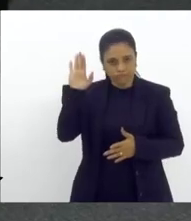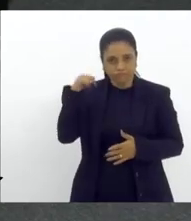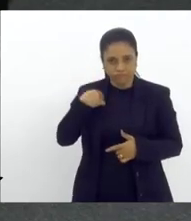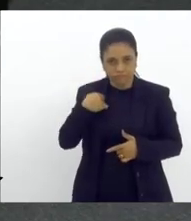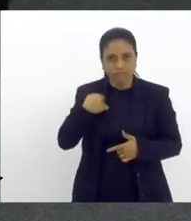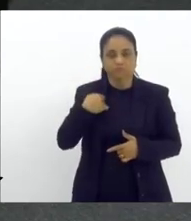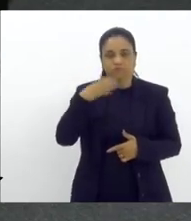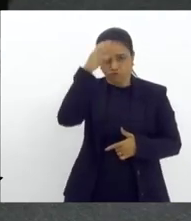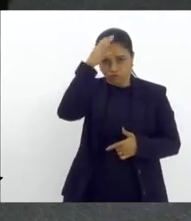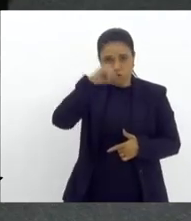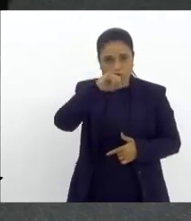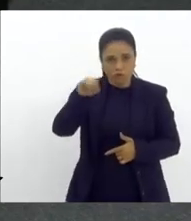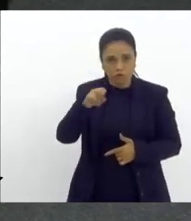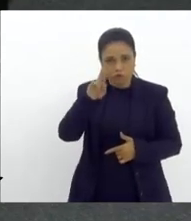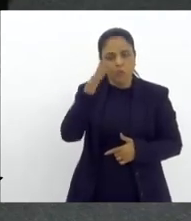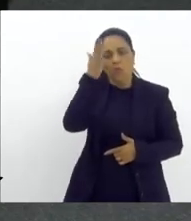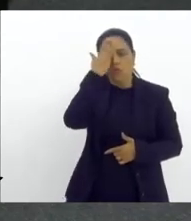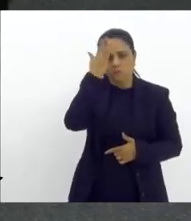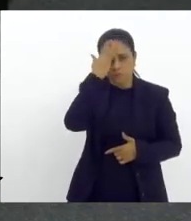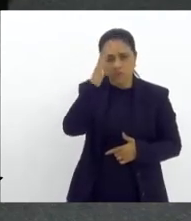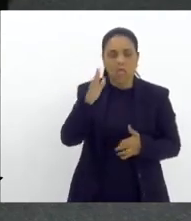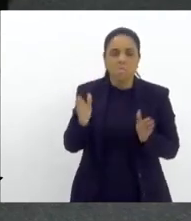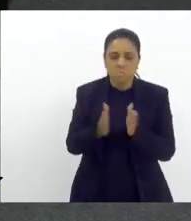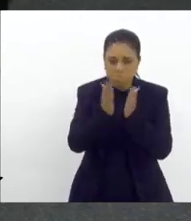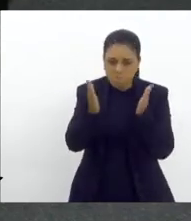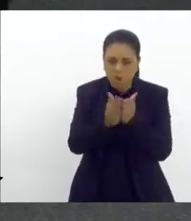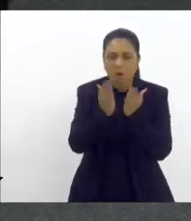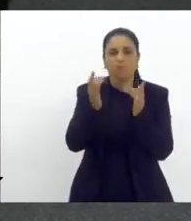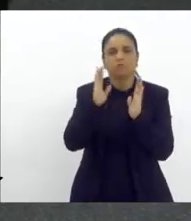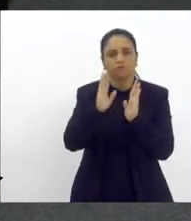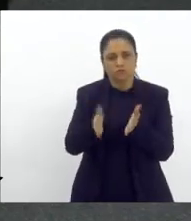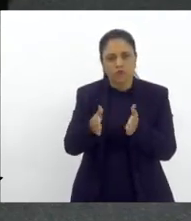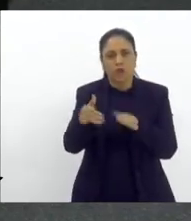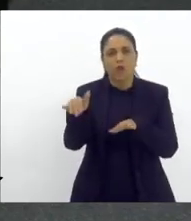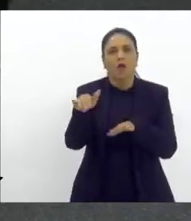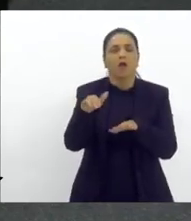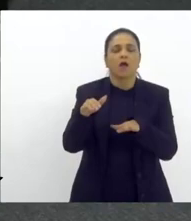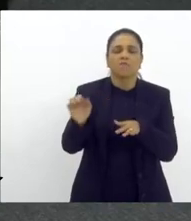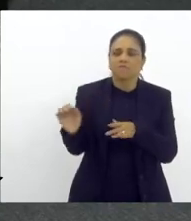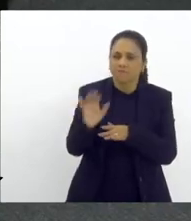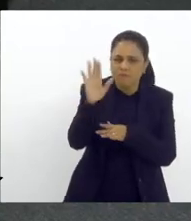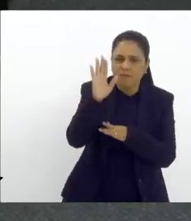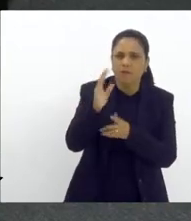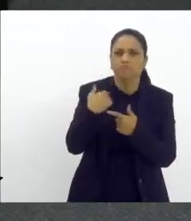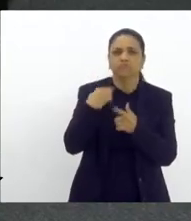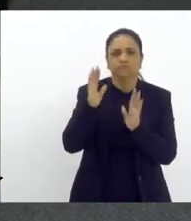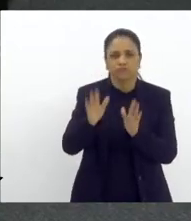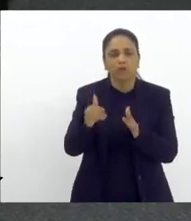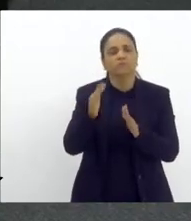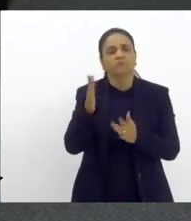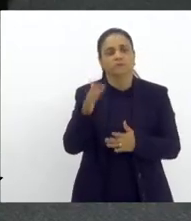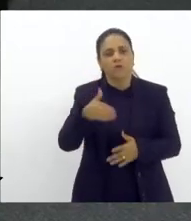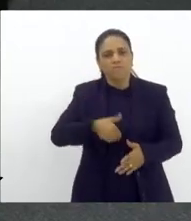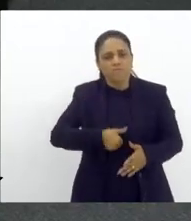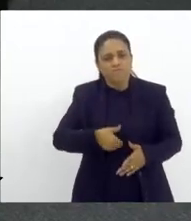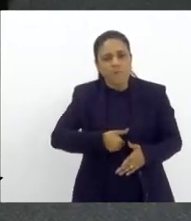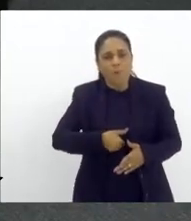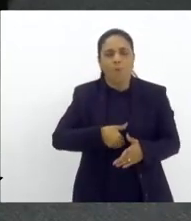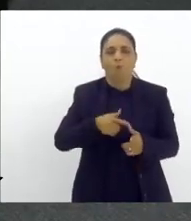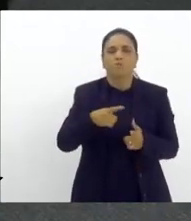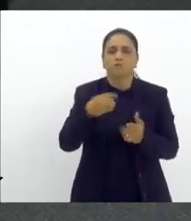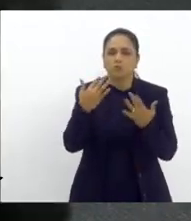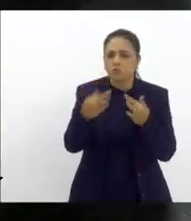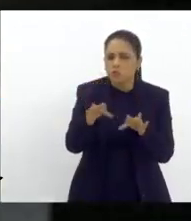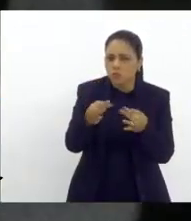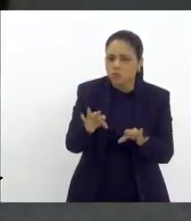eu sei muito bem também como pobre moradora de Periferia onde aperta a fome onde dói